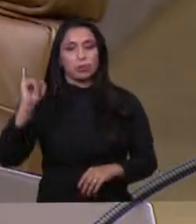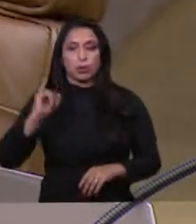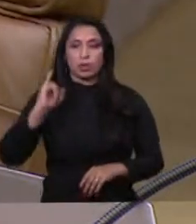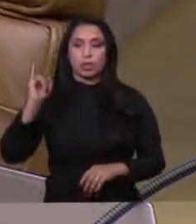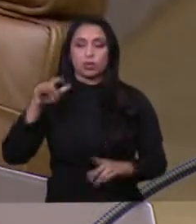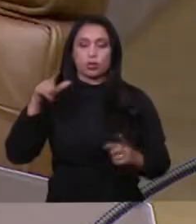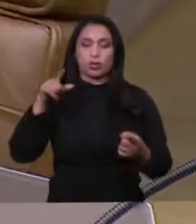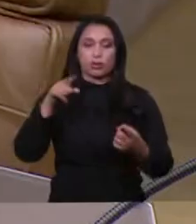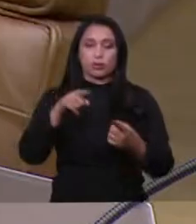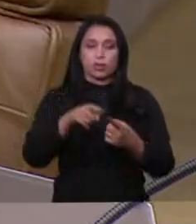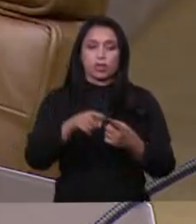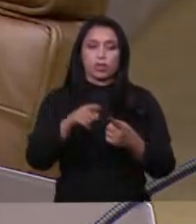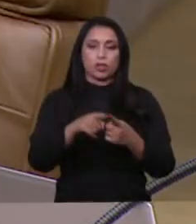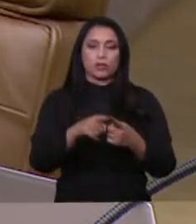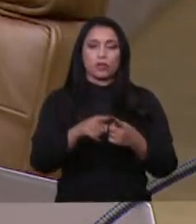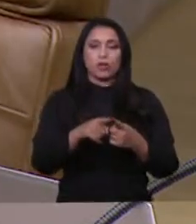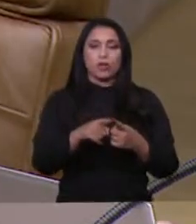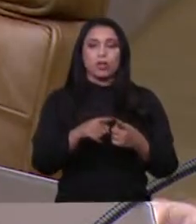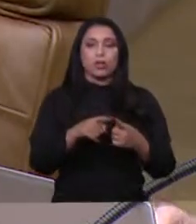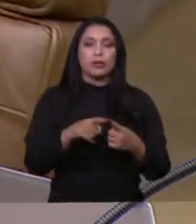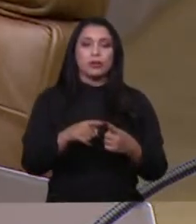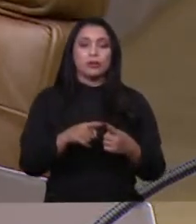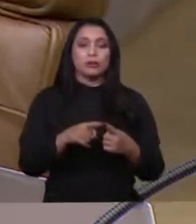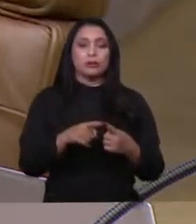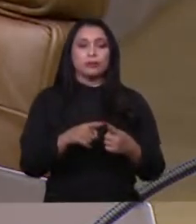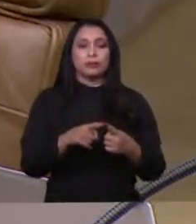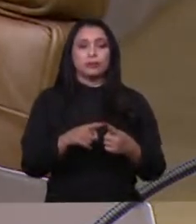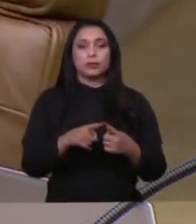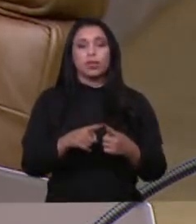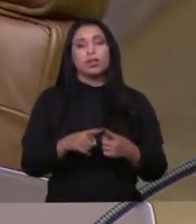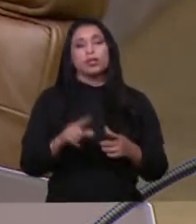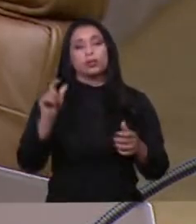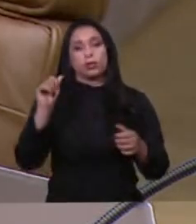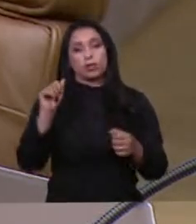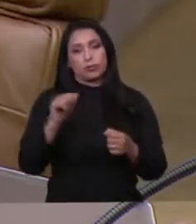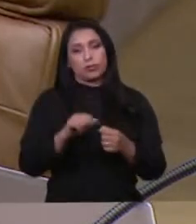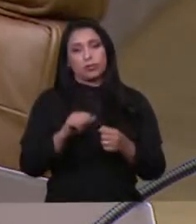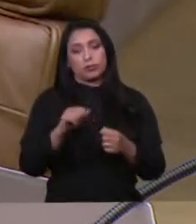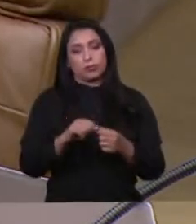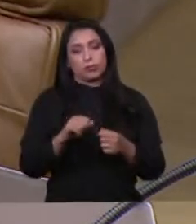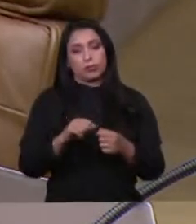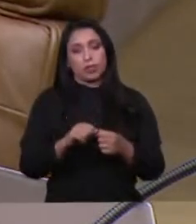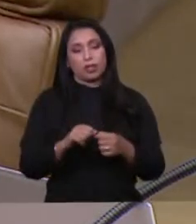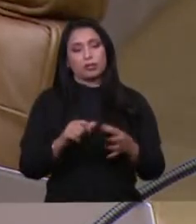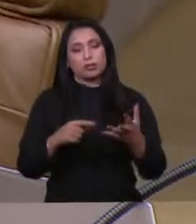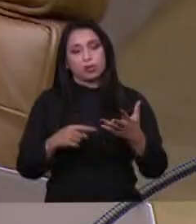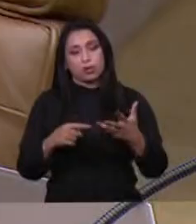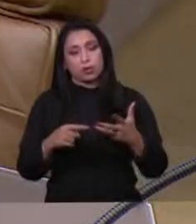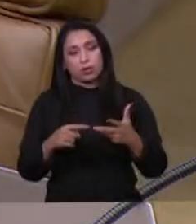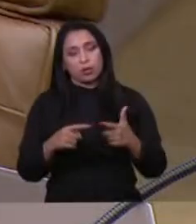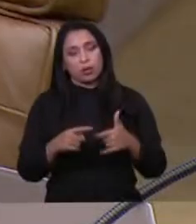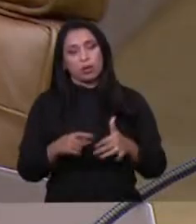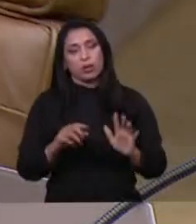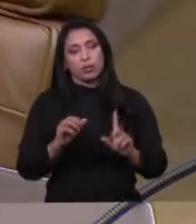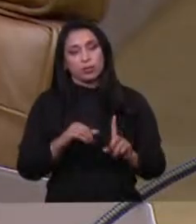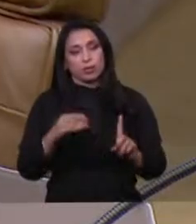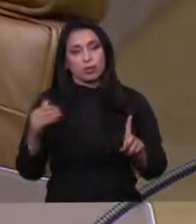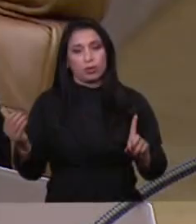fins de definição da prática, da conduta adotada ou das condutas adotadas pelo